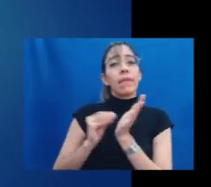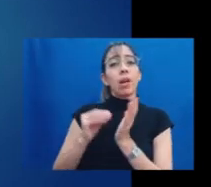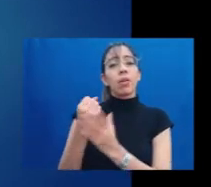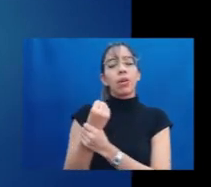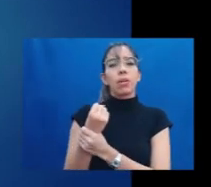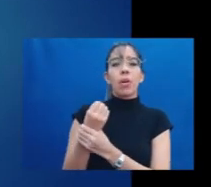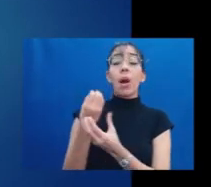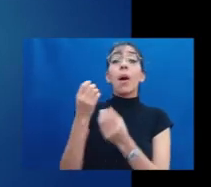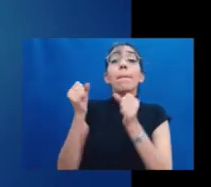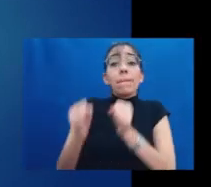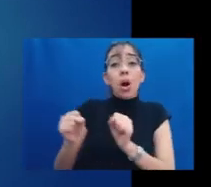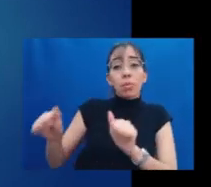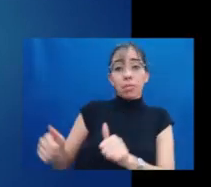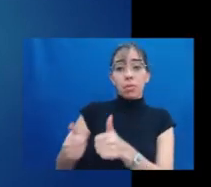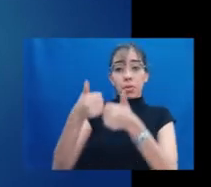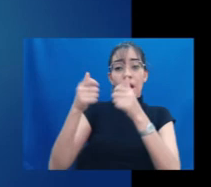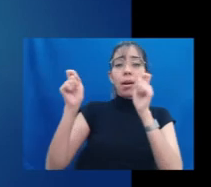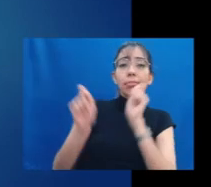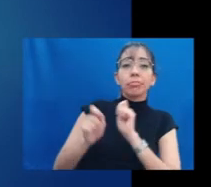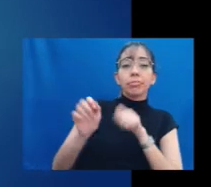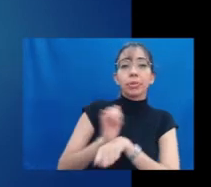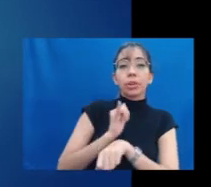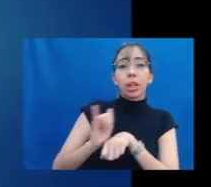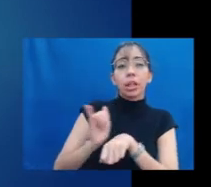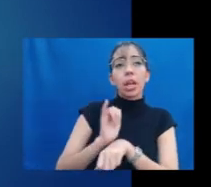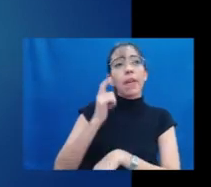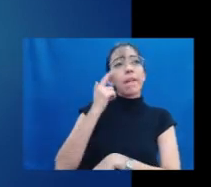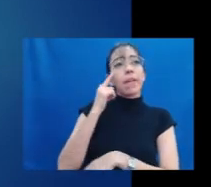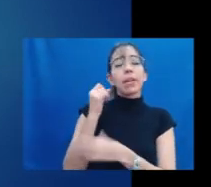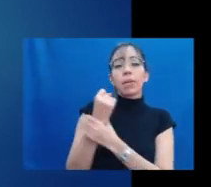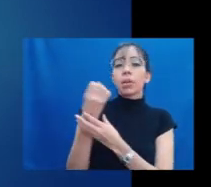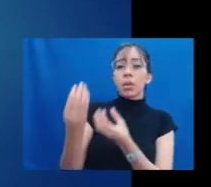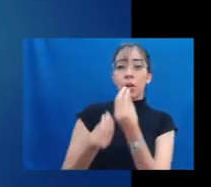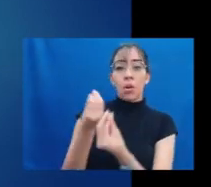que a gente pode pensar aí do ponto de vista de segurança,